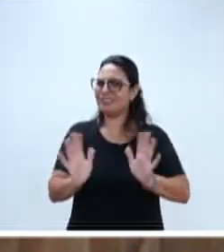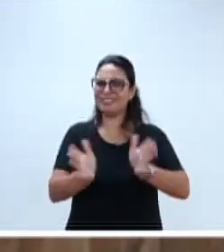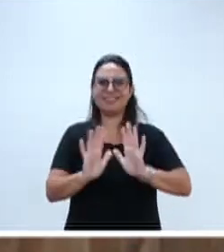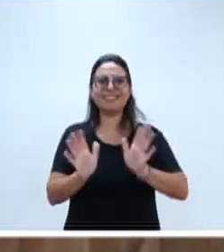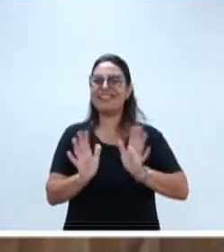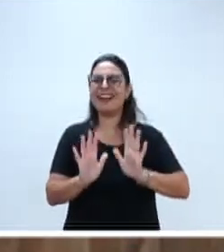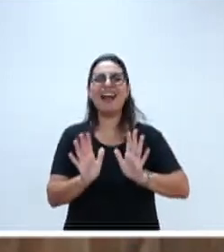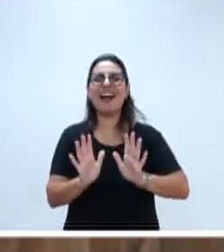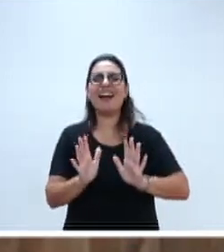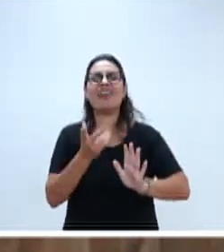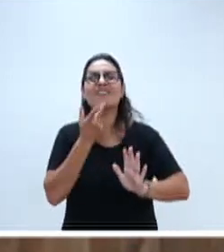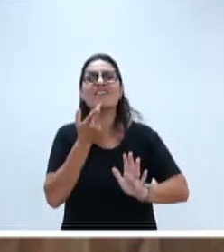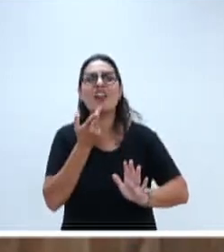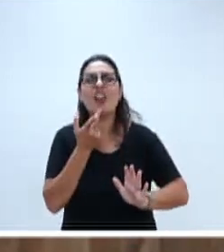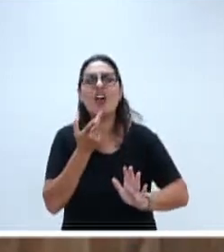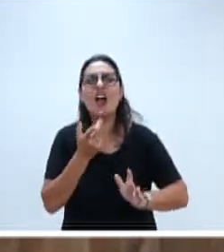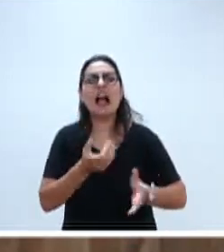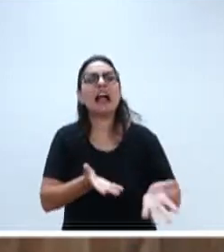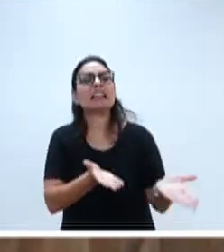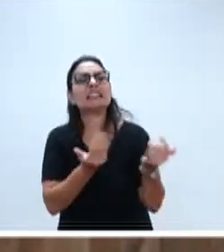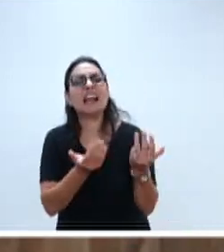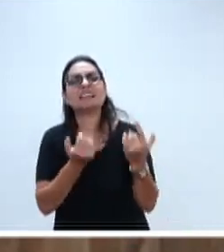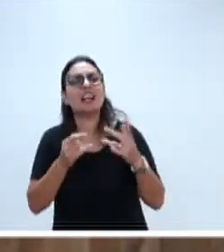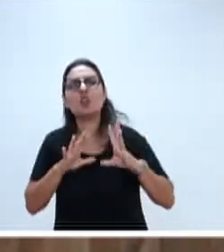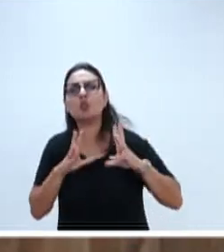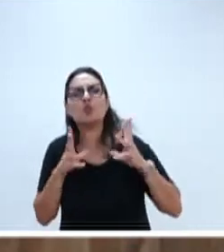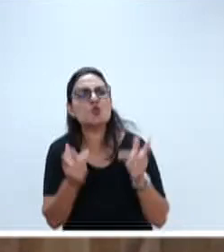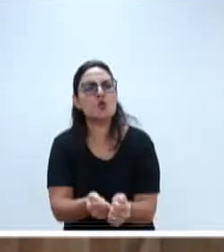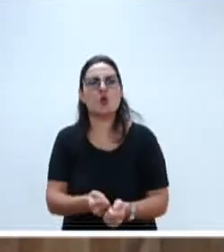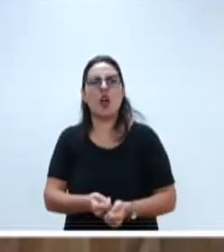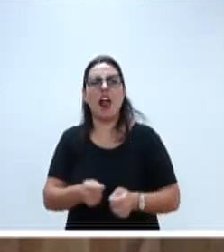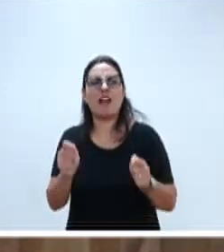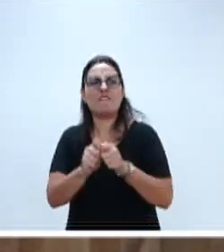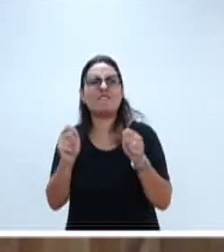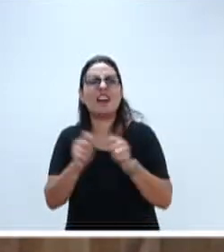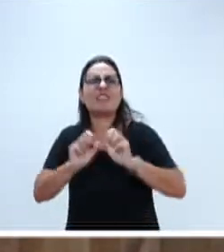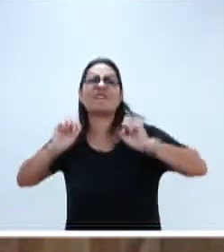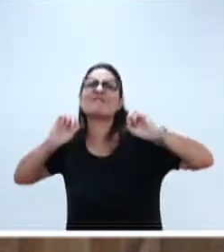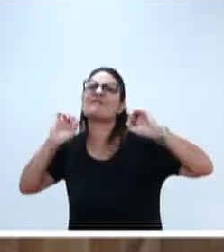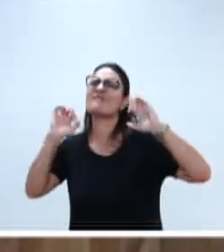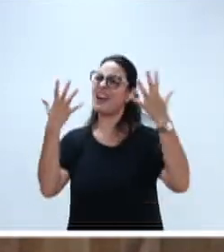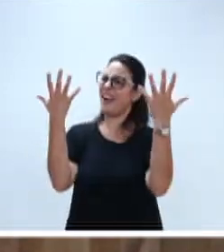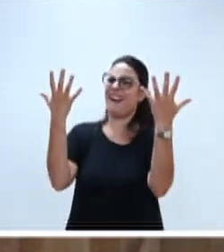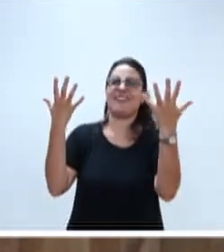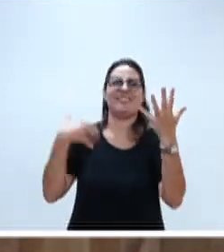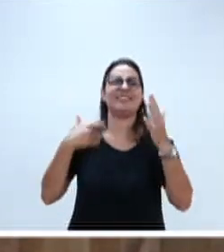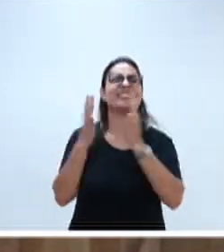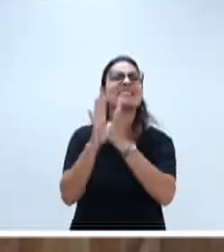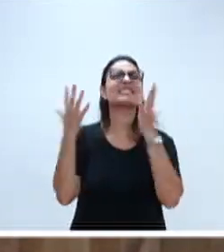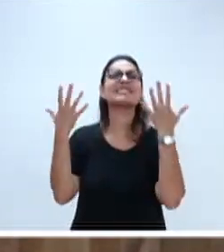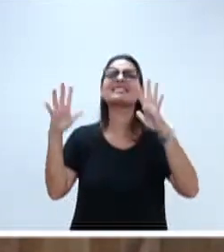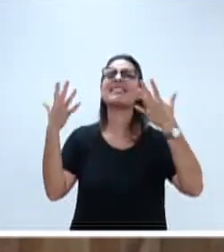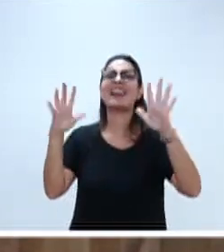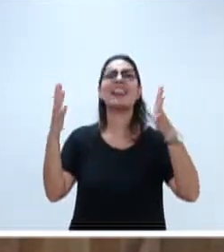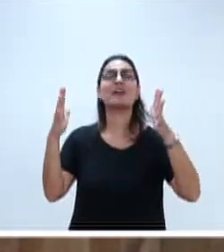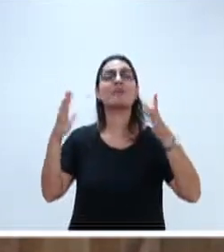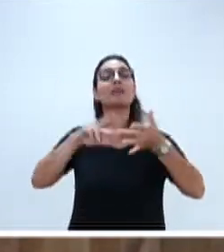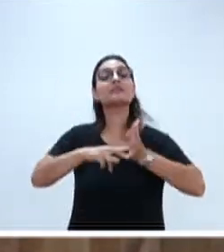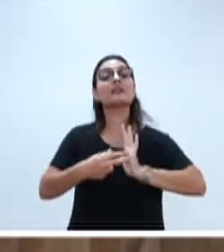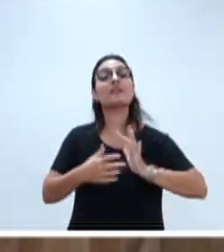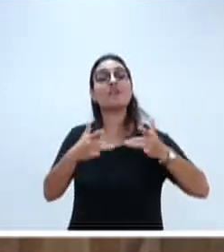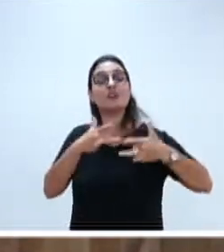anéis. Na celebração, uma das coisas que é muito importante é essa disposição da gente